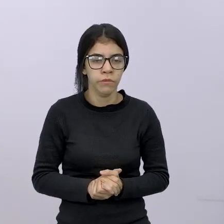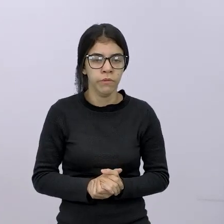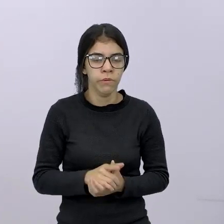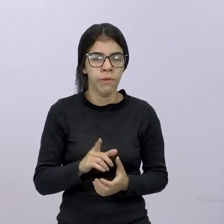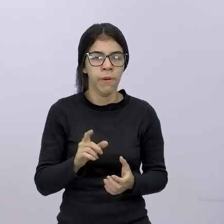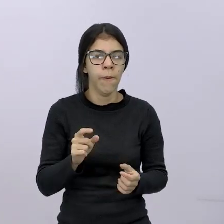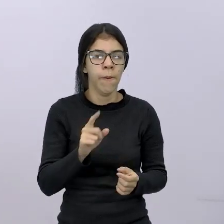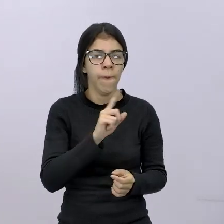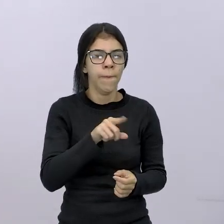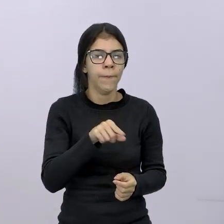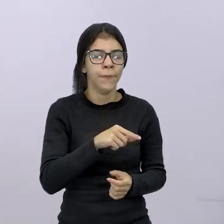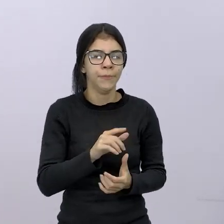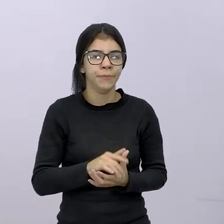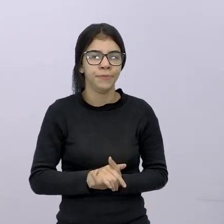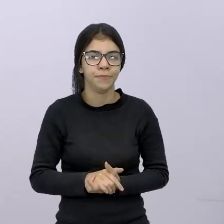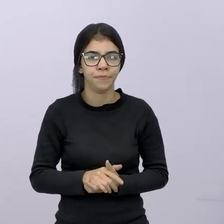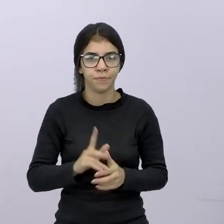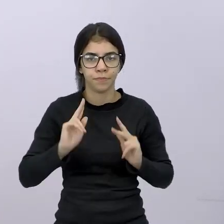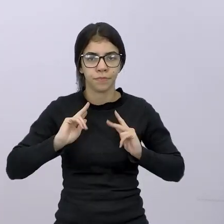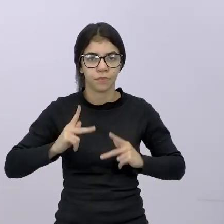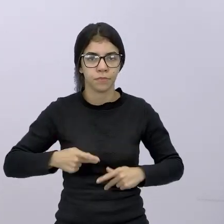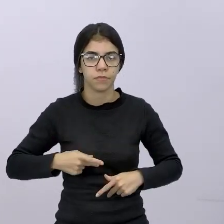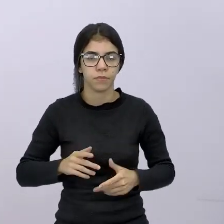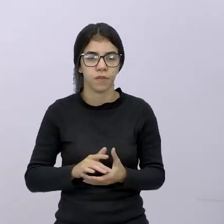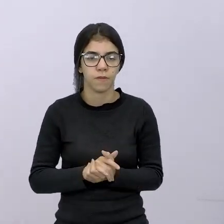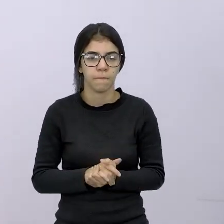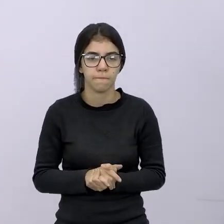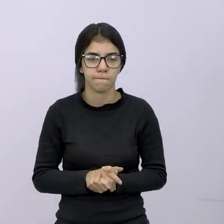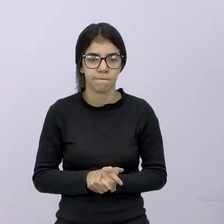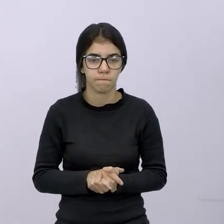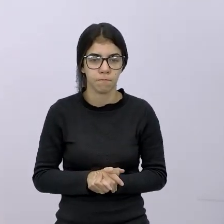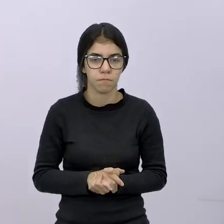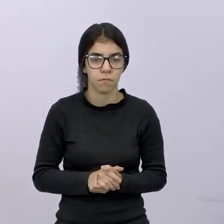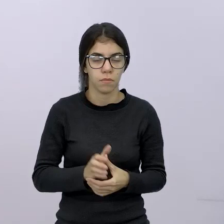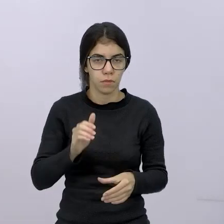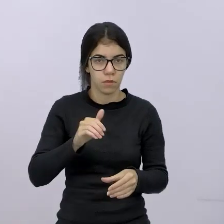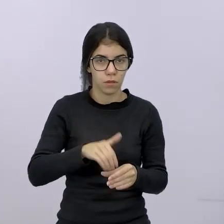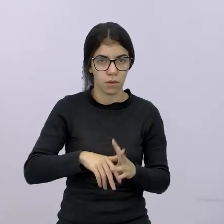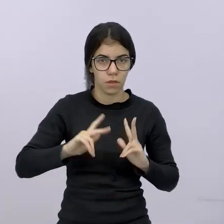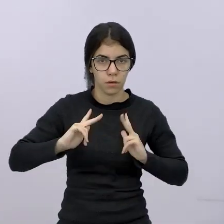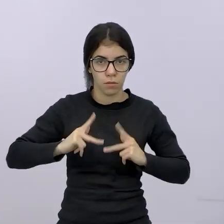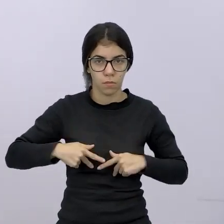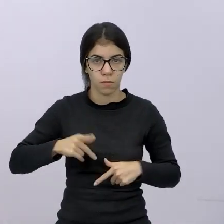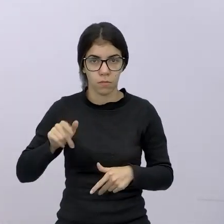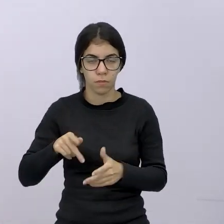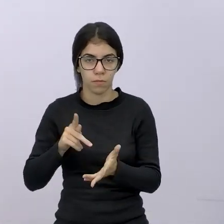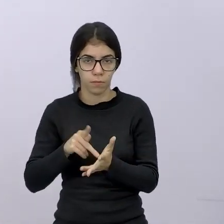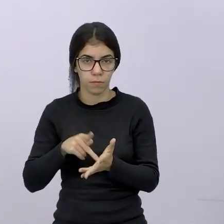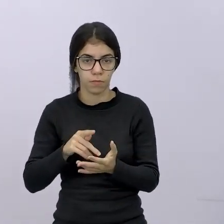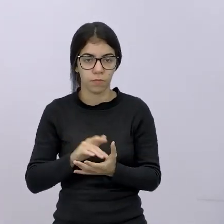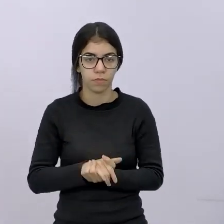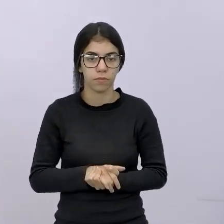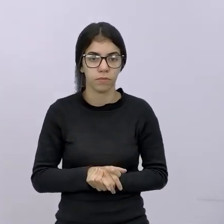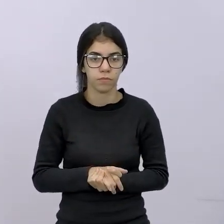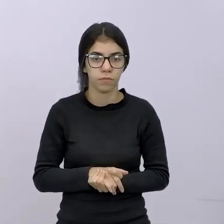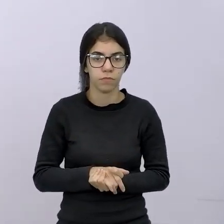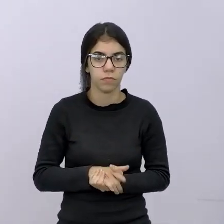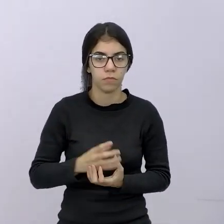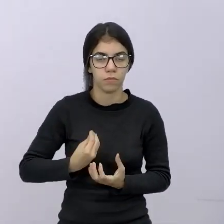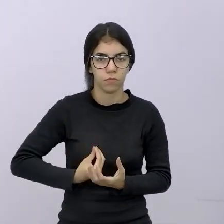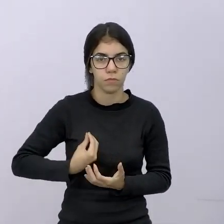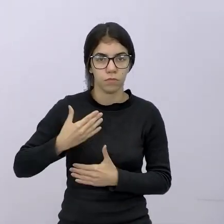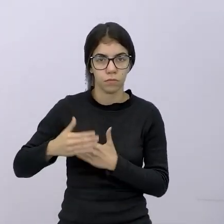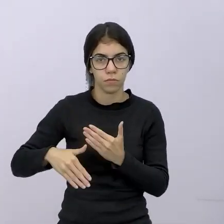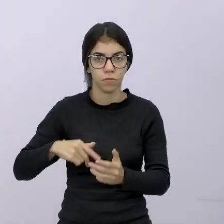anulam a essência do ser humano. Existe uma verdade nesse ser humano, então uma essência nesse ser humano, que está em todas